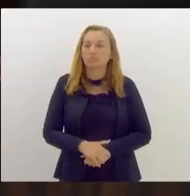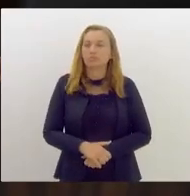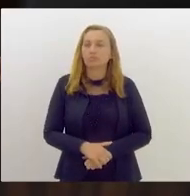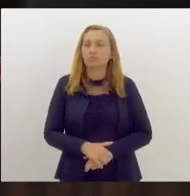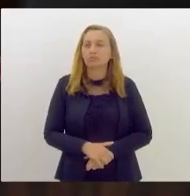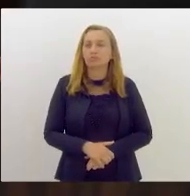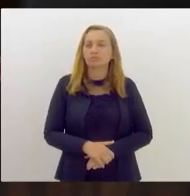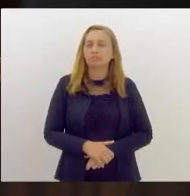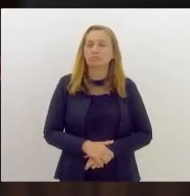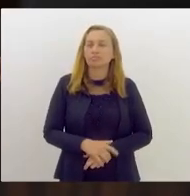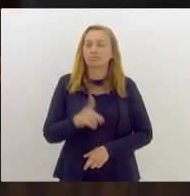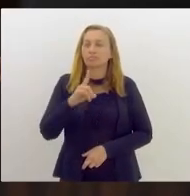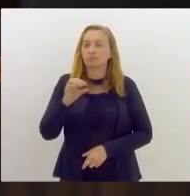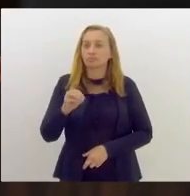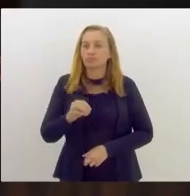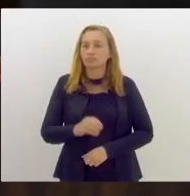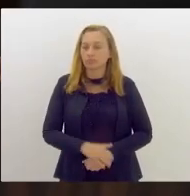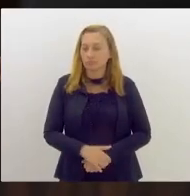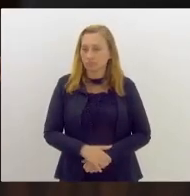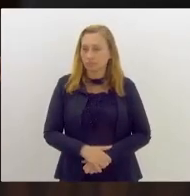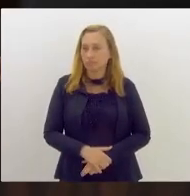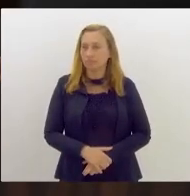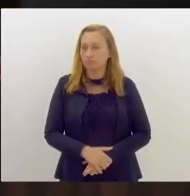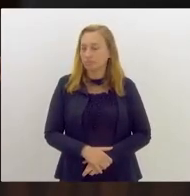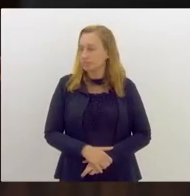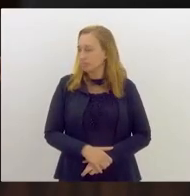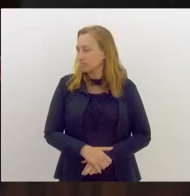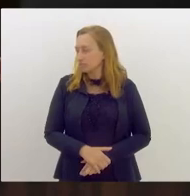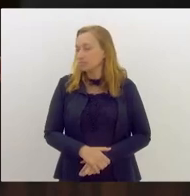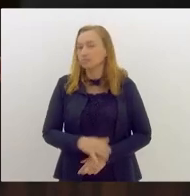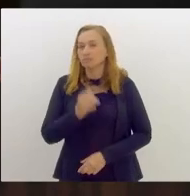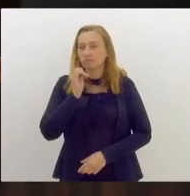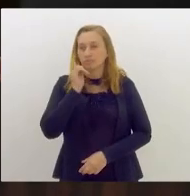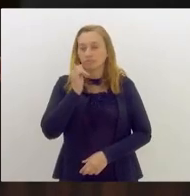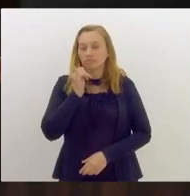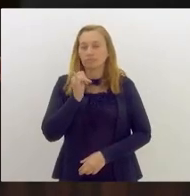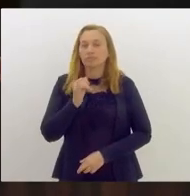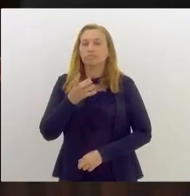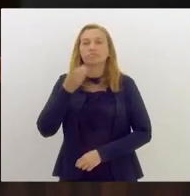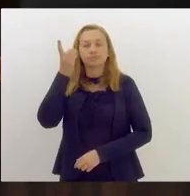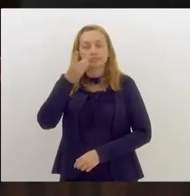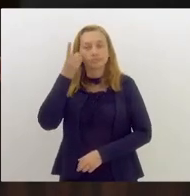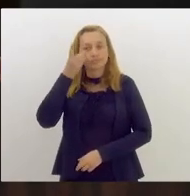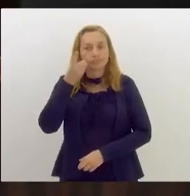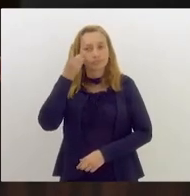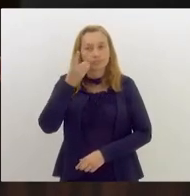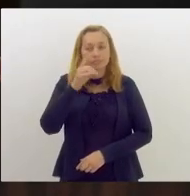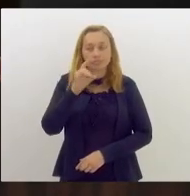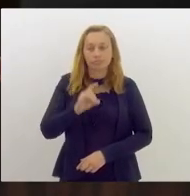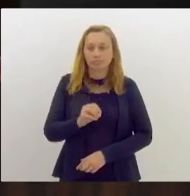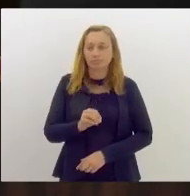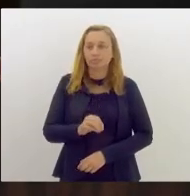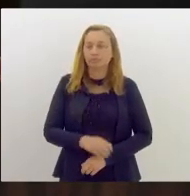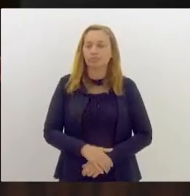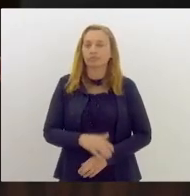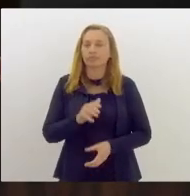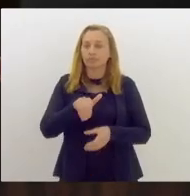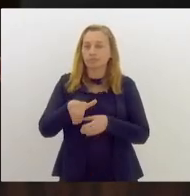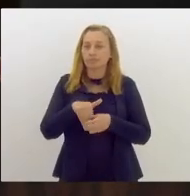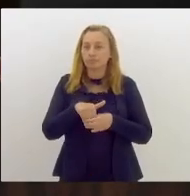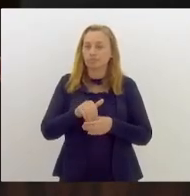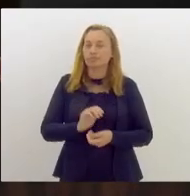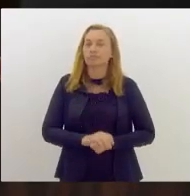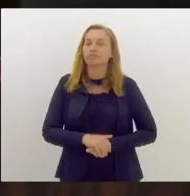Marcelo Dino relator Deputado em